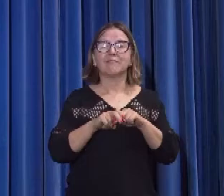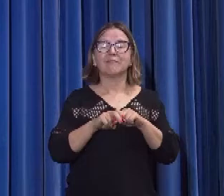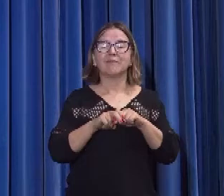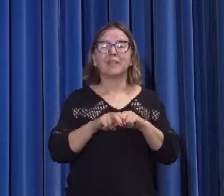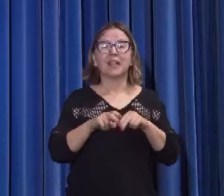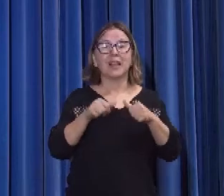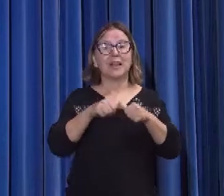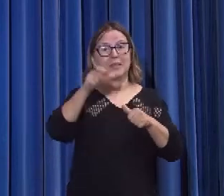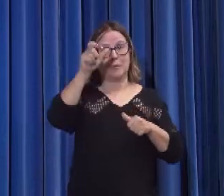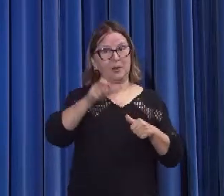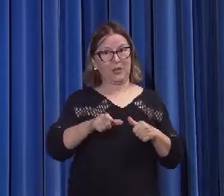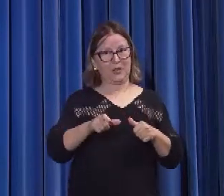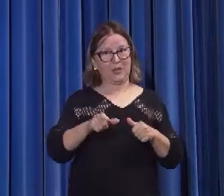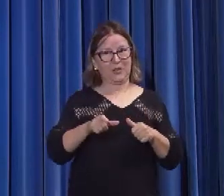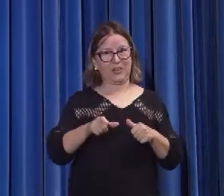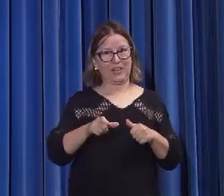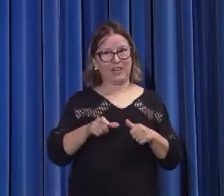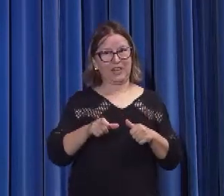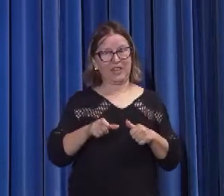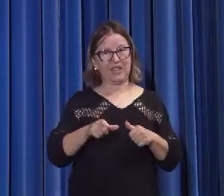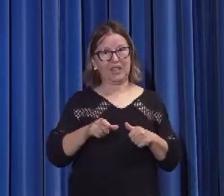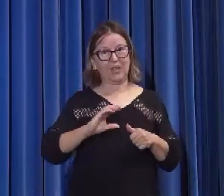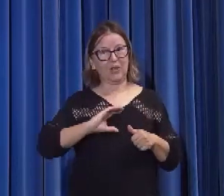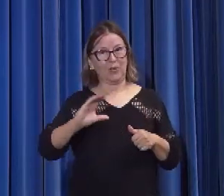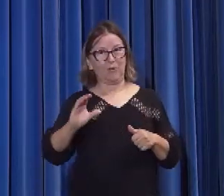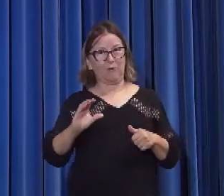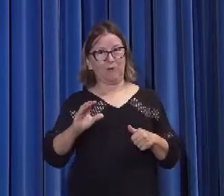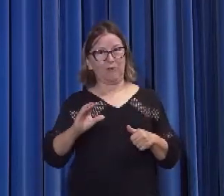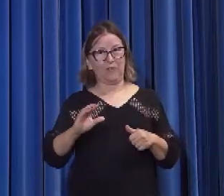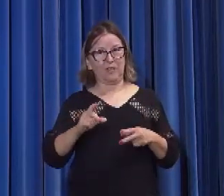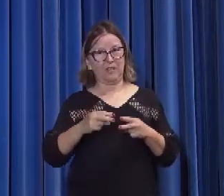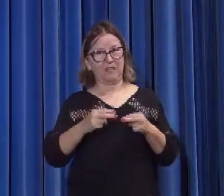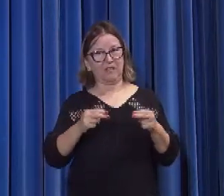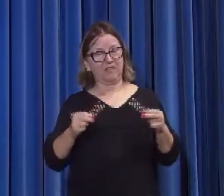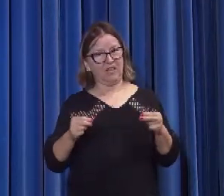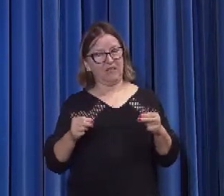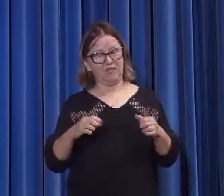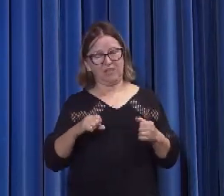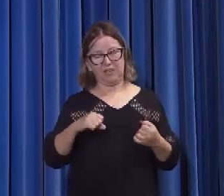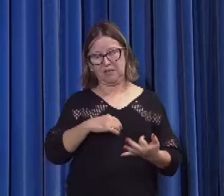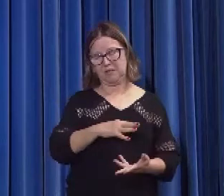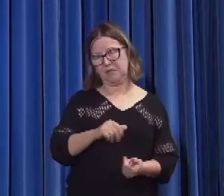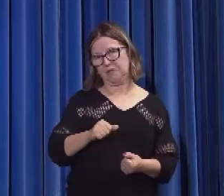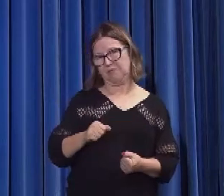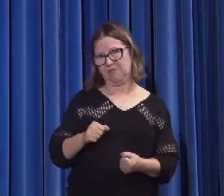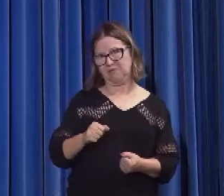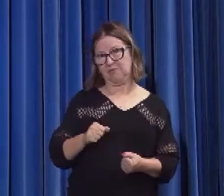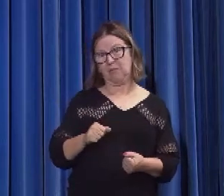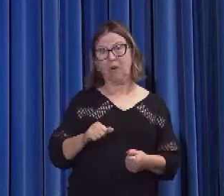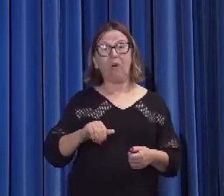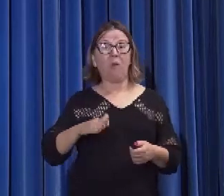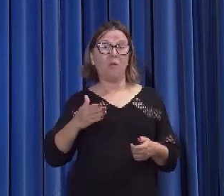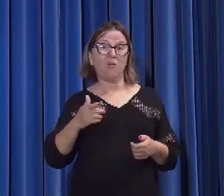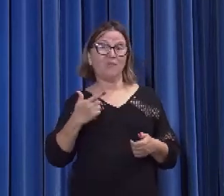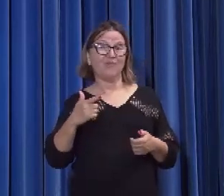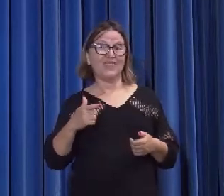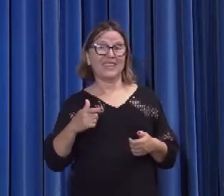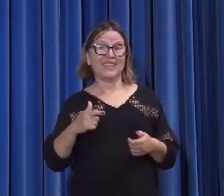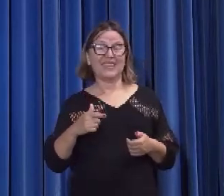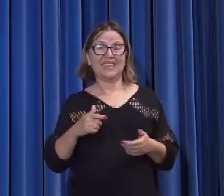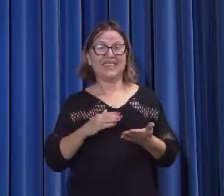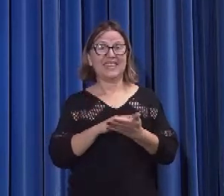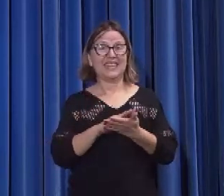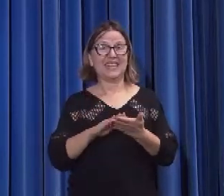estéril, ou não tem nada para esperar, exceto mais desolação. Já as aflições